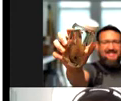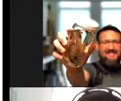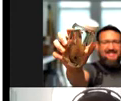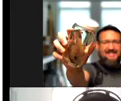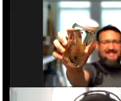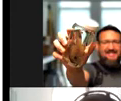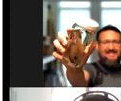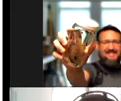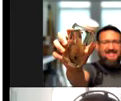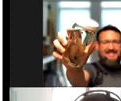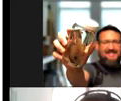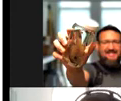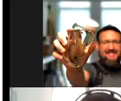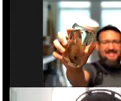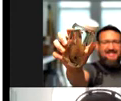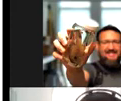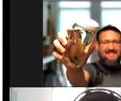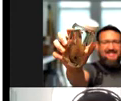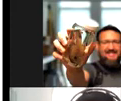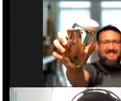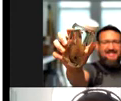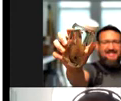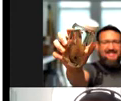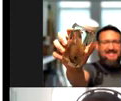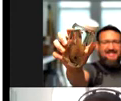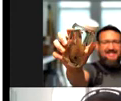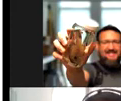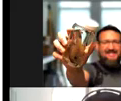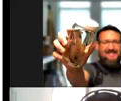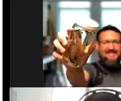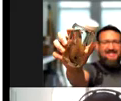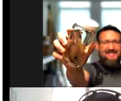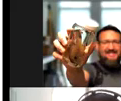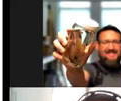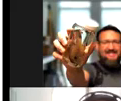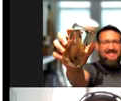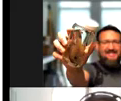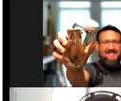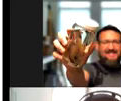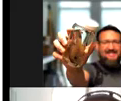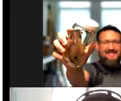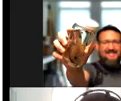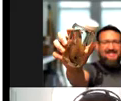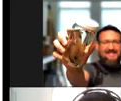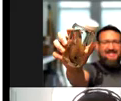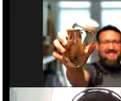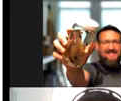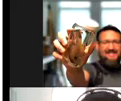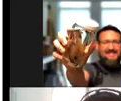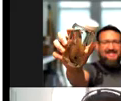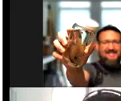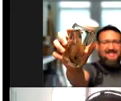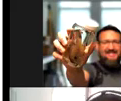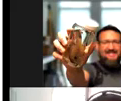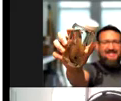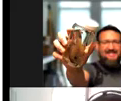E aí, para ter um cuidado, a gente não está criando indivíduos muito absurdos, né? Não está criando um demônio de Darwin. A gente viu se nossos indivíduos seriam